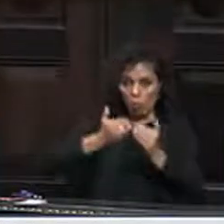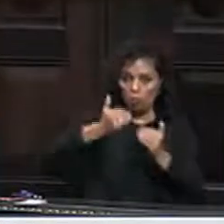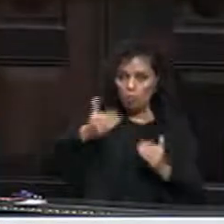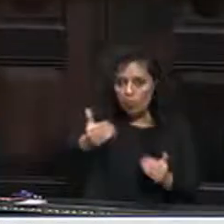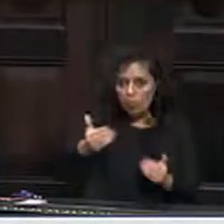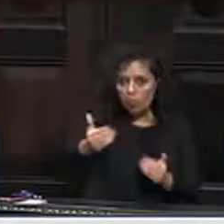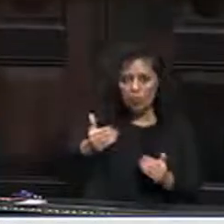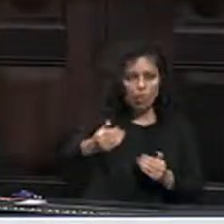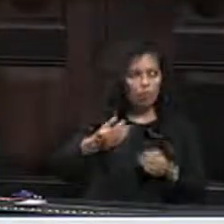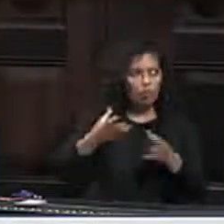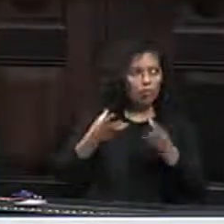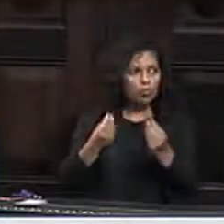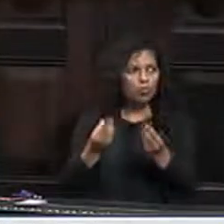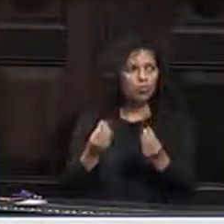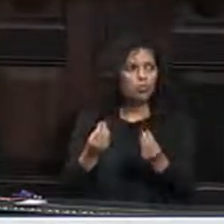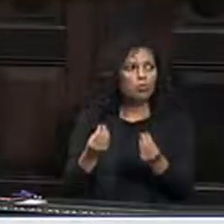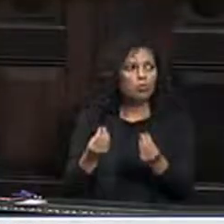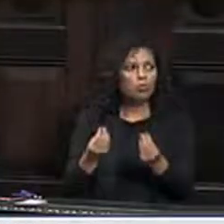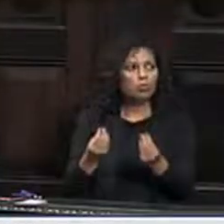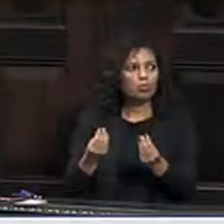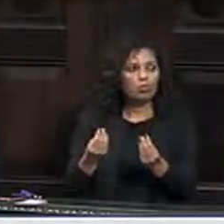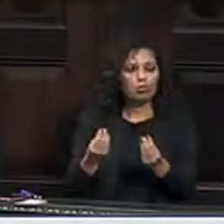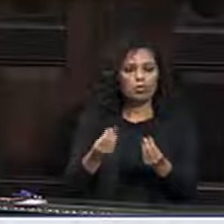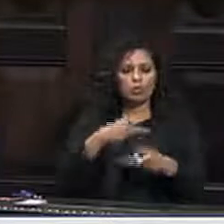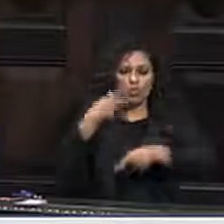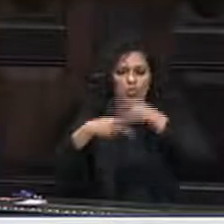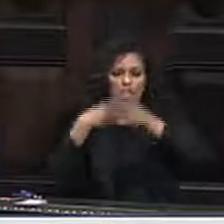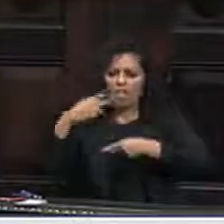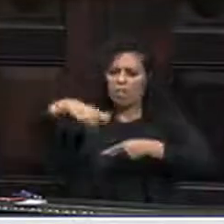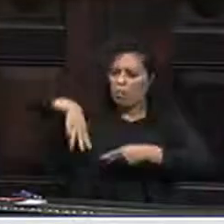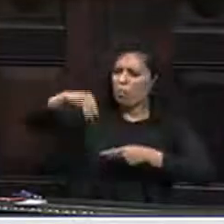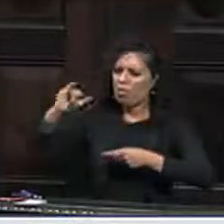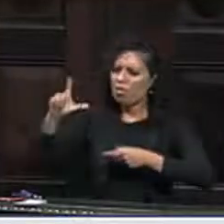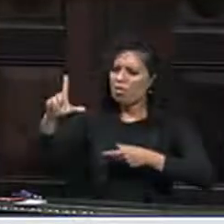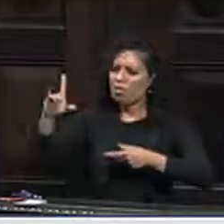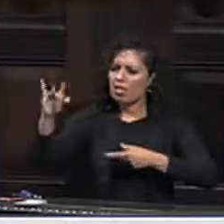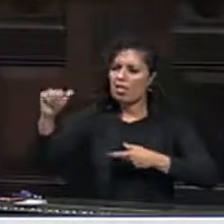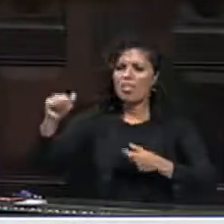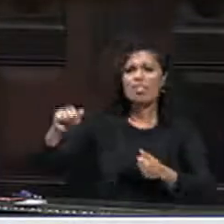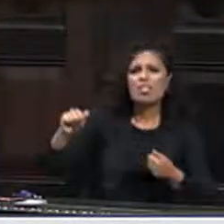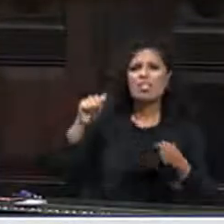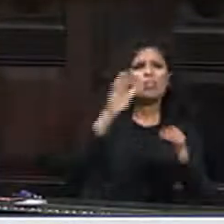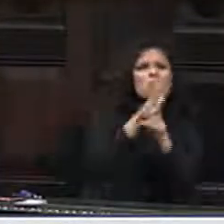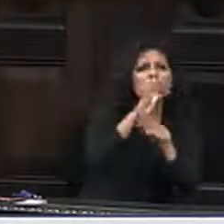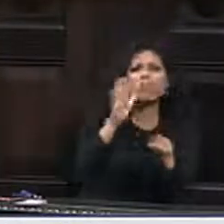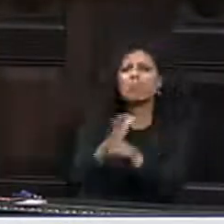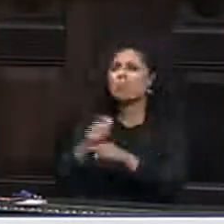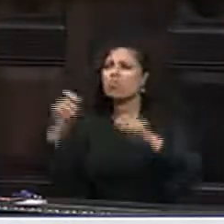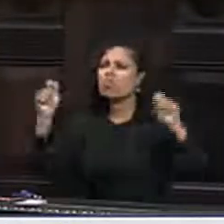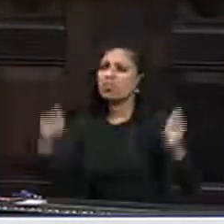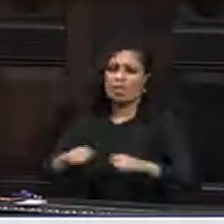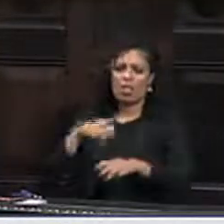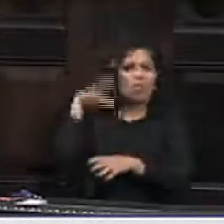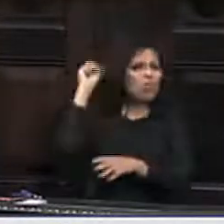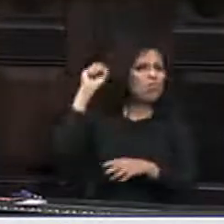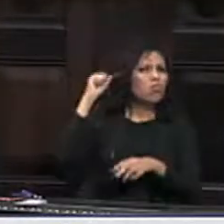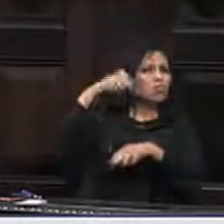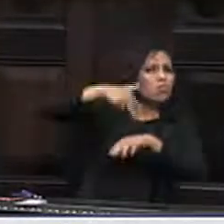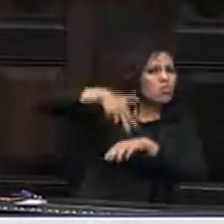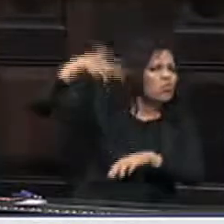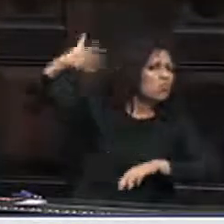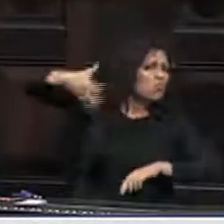muitos louvaram as milícias, muitos. Ouvi muito discurso de